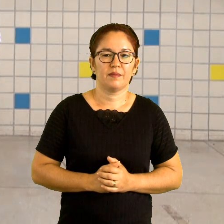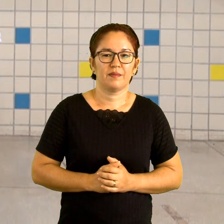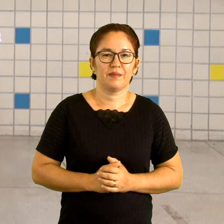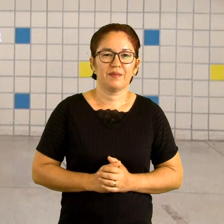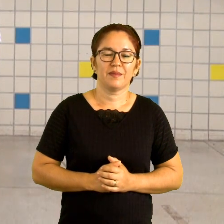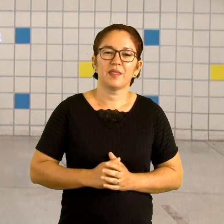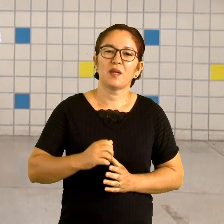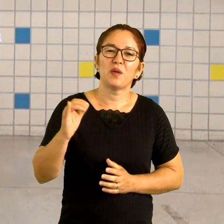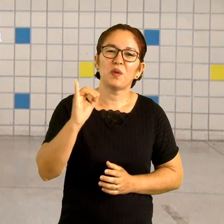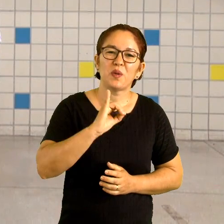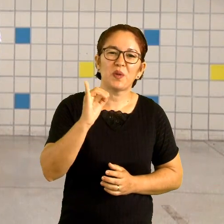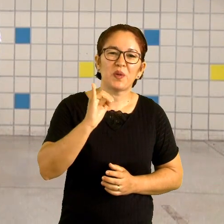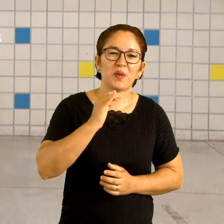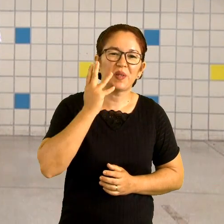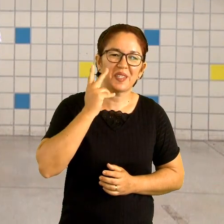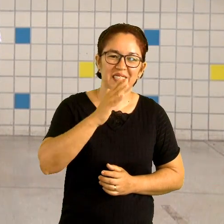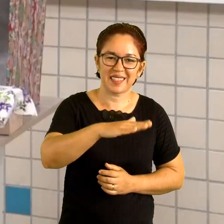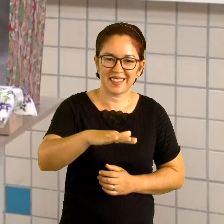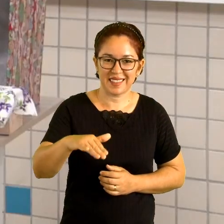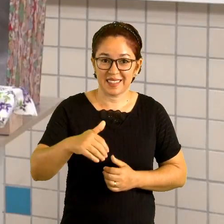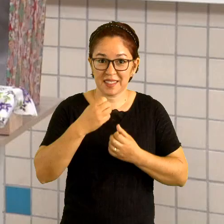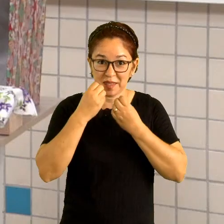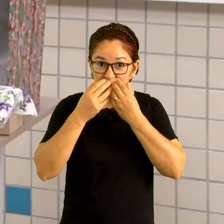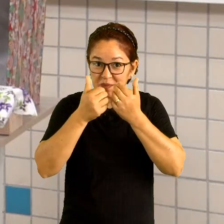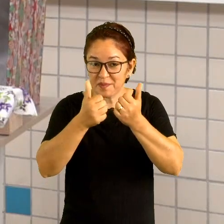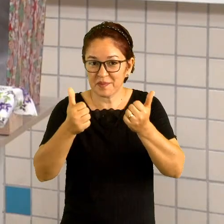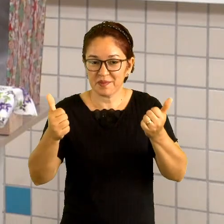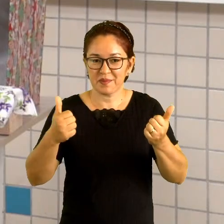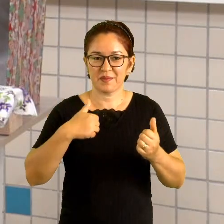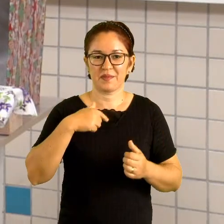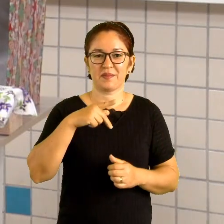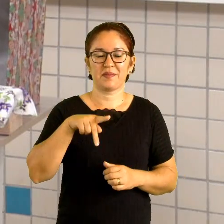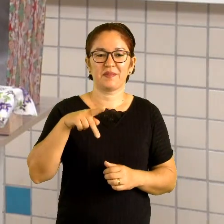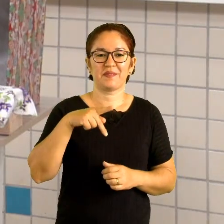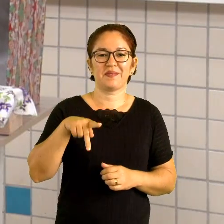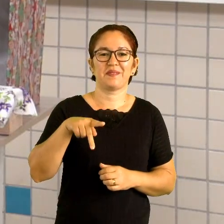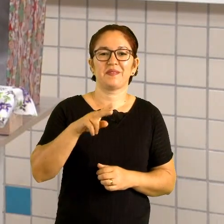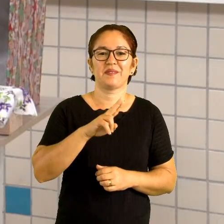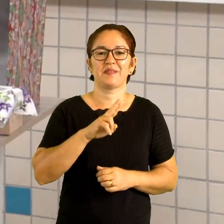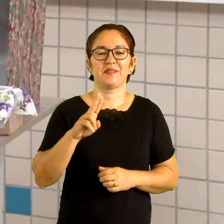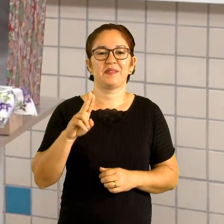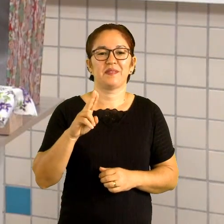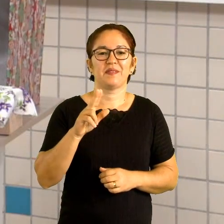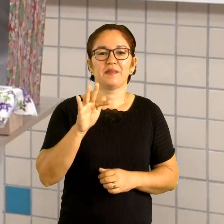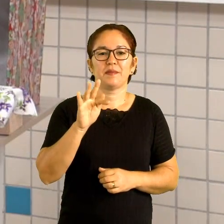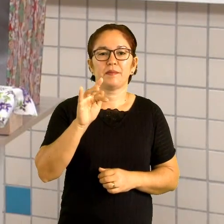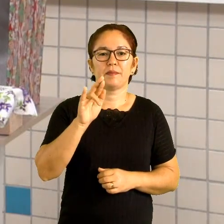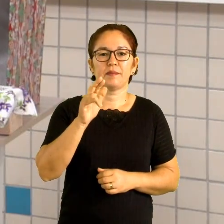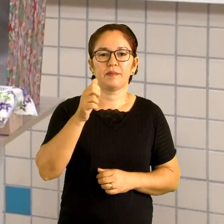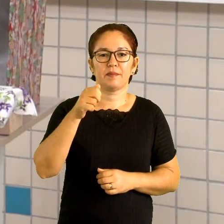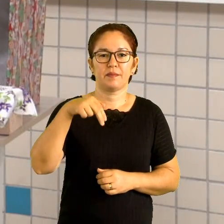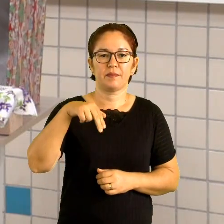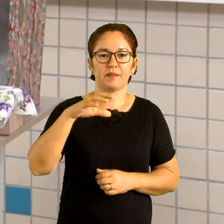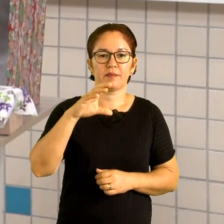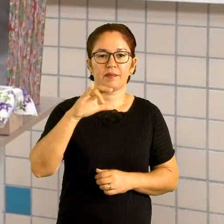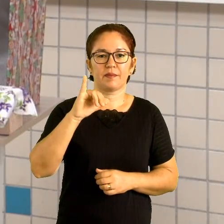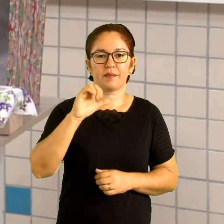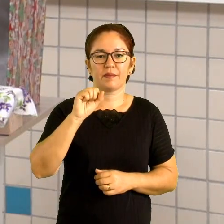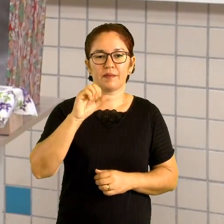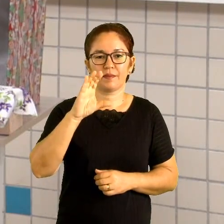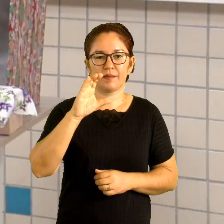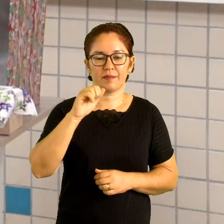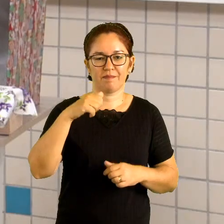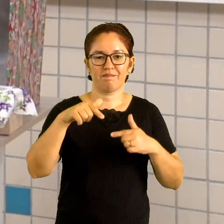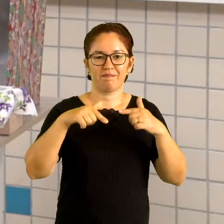Olá, crianças, tudo bem com vocês? Eu sou a professora Francisca Neri, da ITI Olga Benário, trabalho na rede,